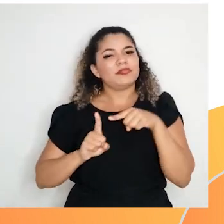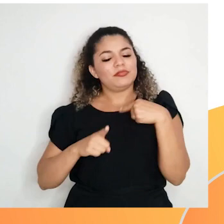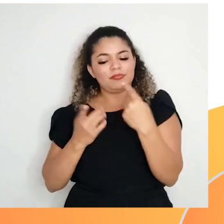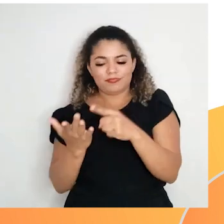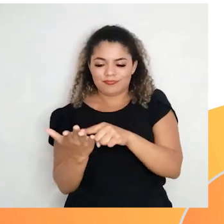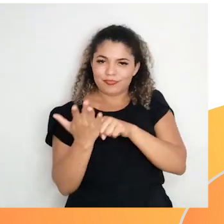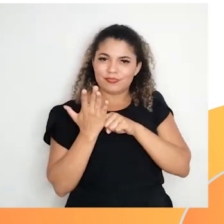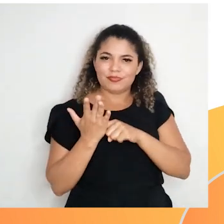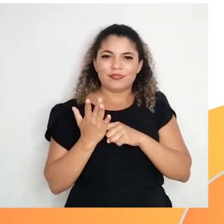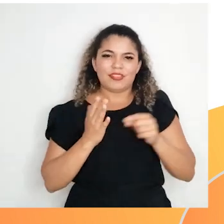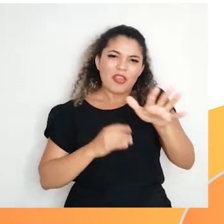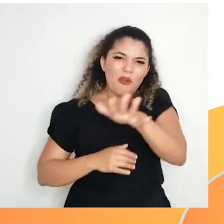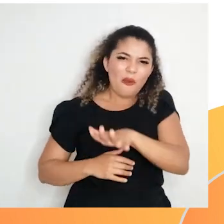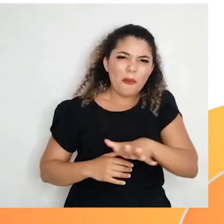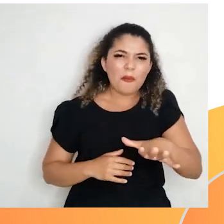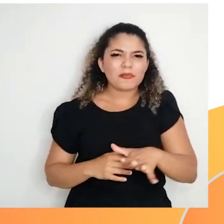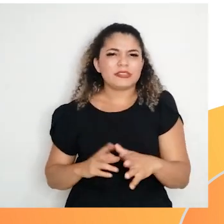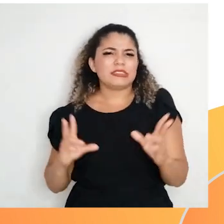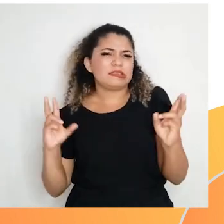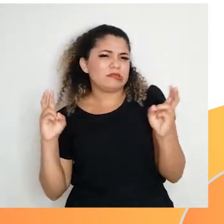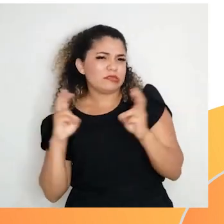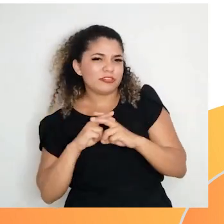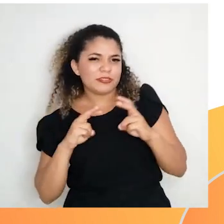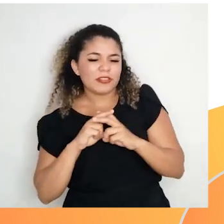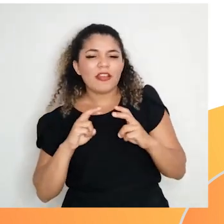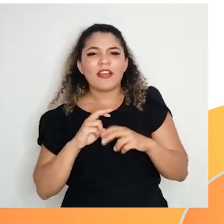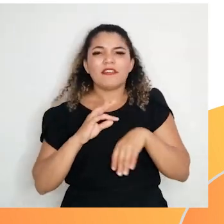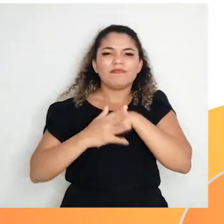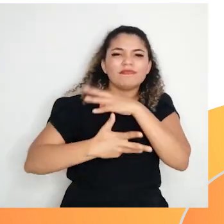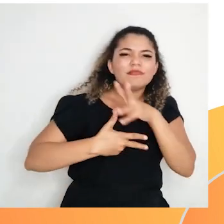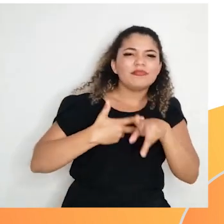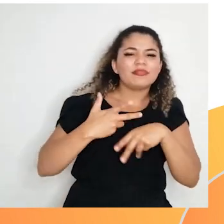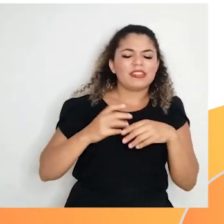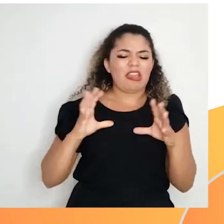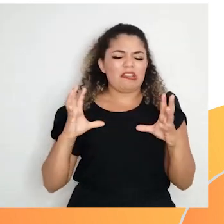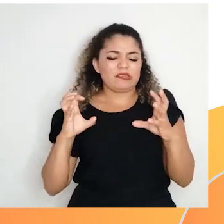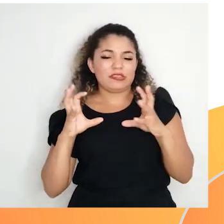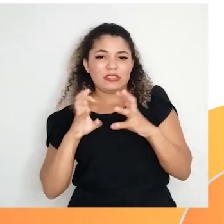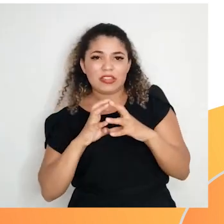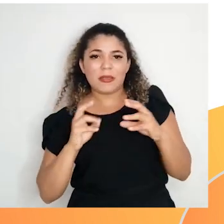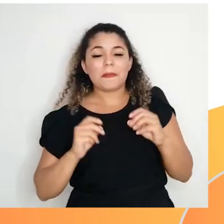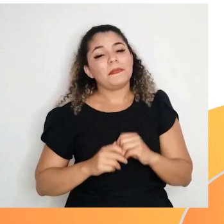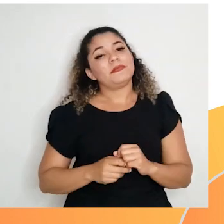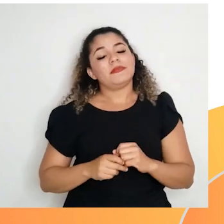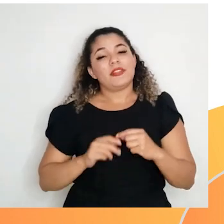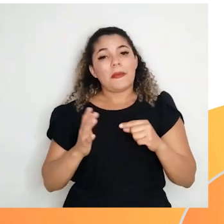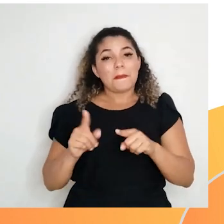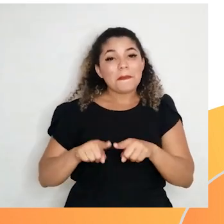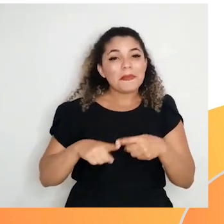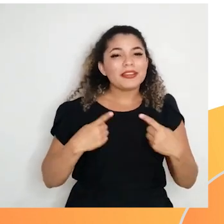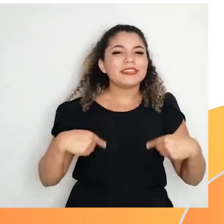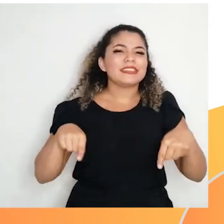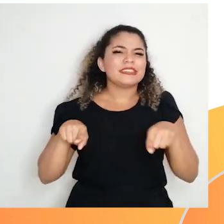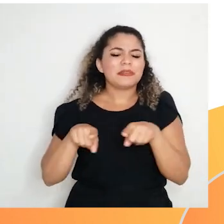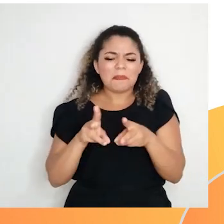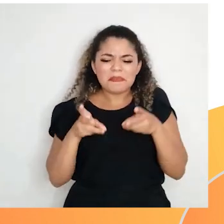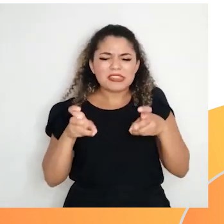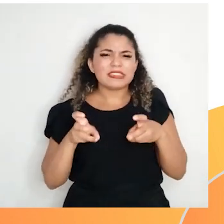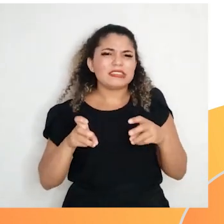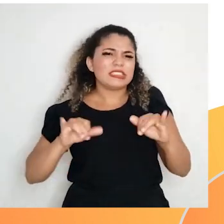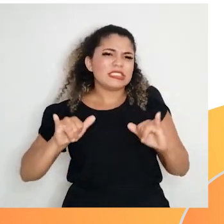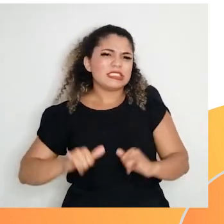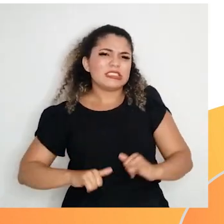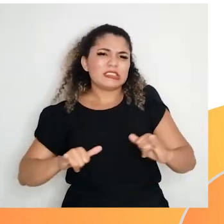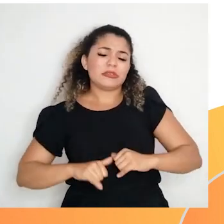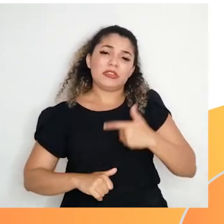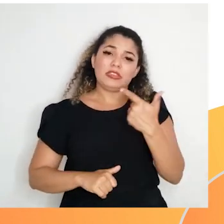nos traz um cenário bélico, nos traz uma lírica de guerra aí, trazendo os horrores